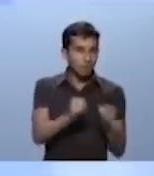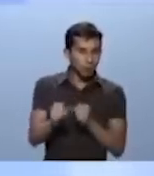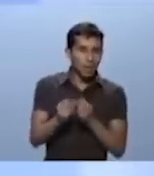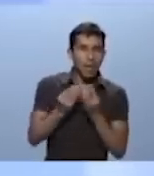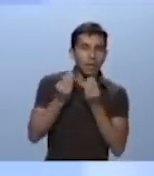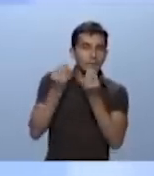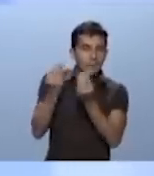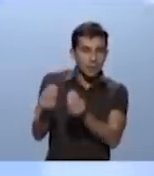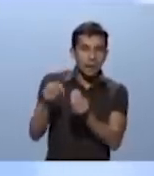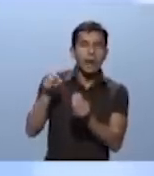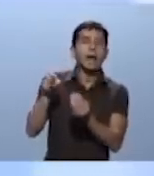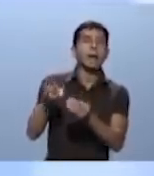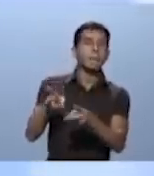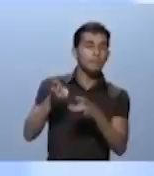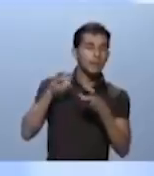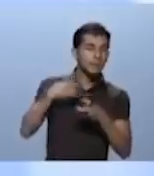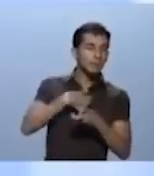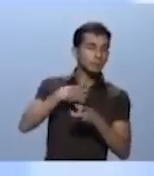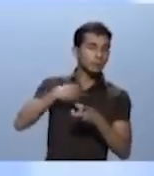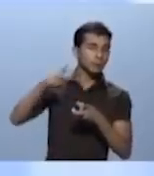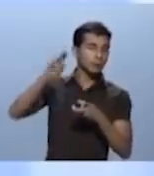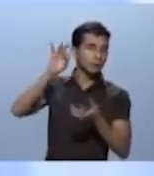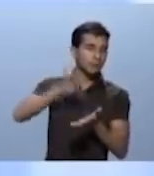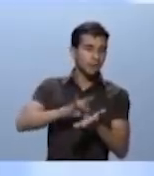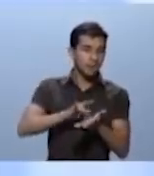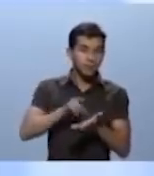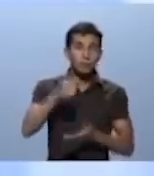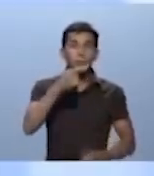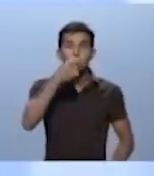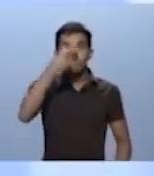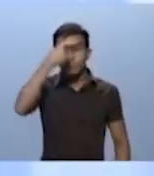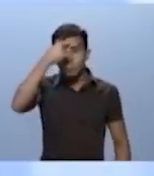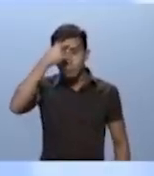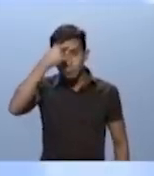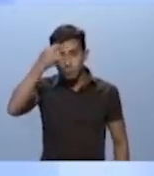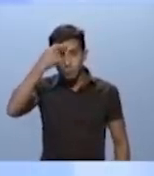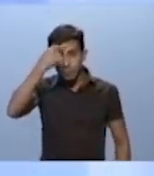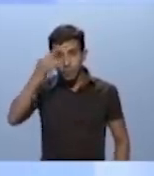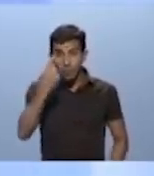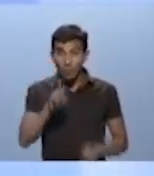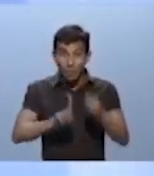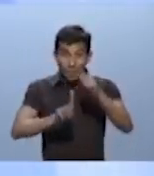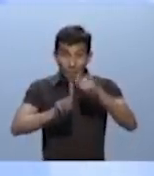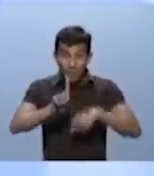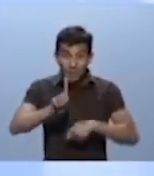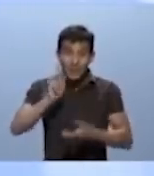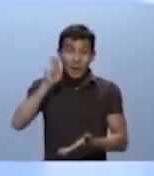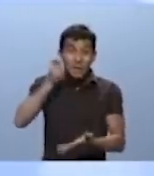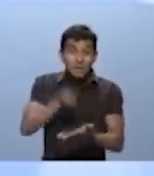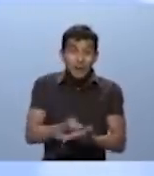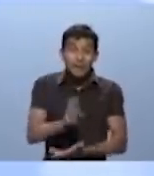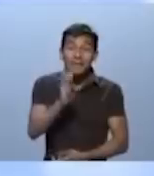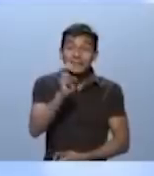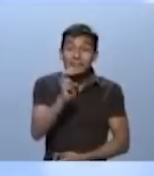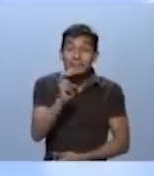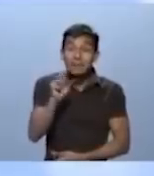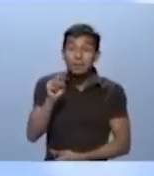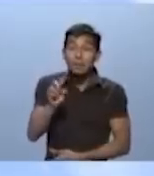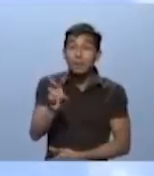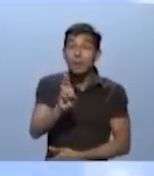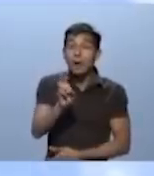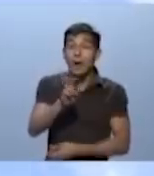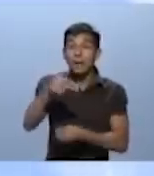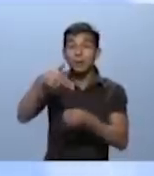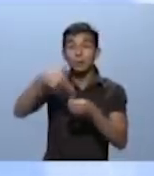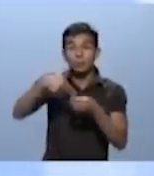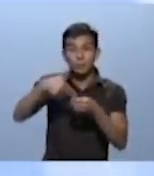perceber o senhor Celso Russomanno gasta r$ 5000 por mês com combustível haja gasolina pago